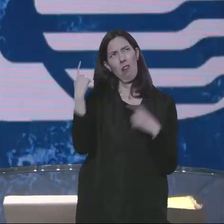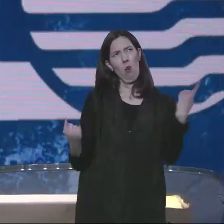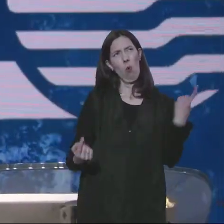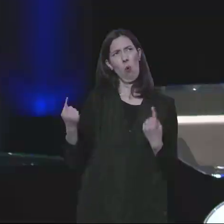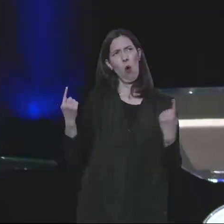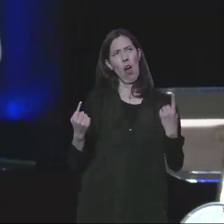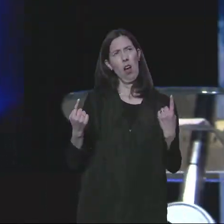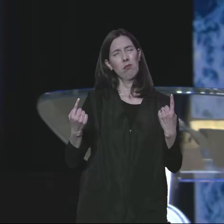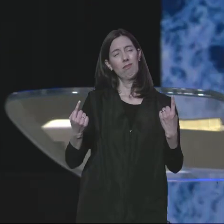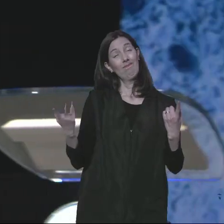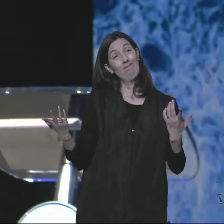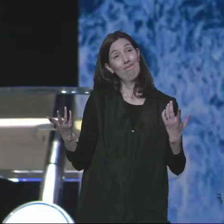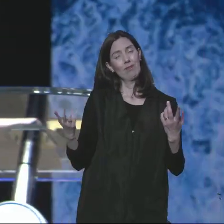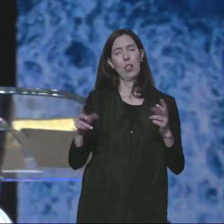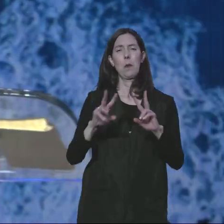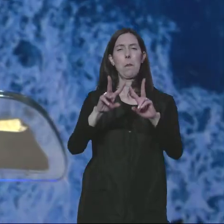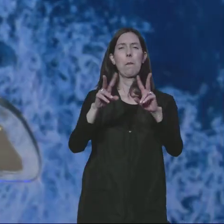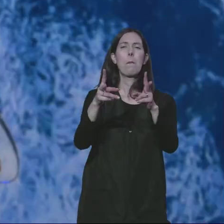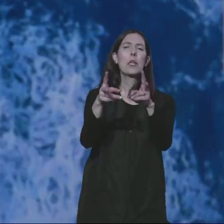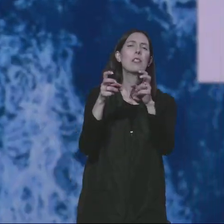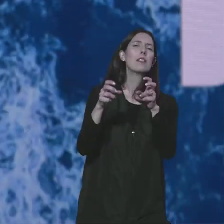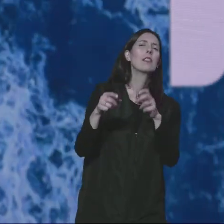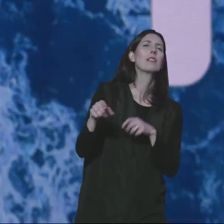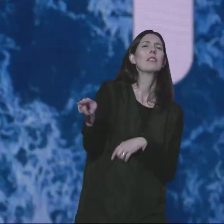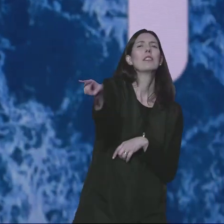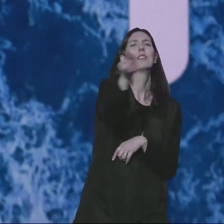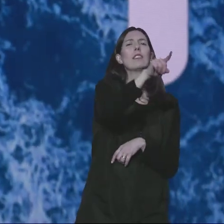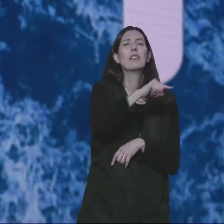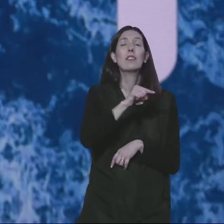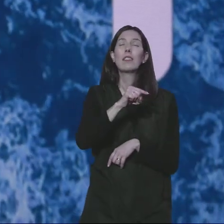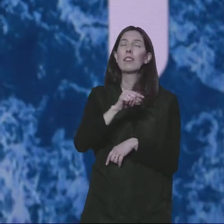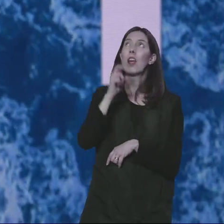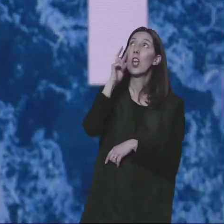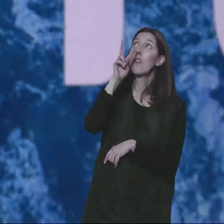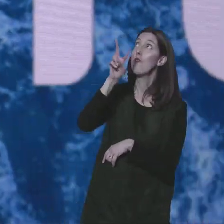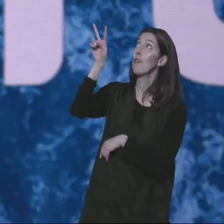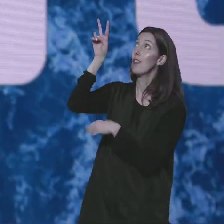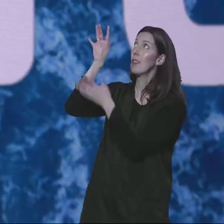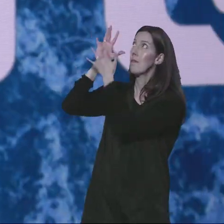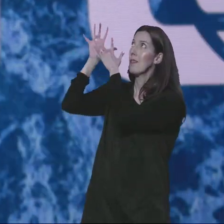você vive olhando a sua vida para Jesus,